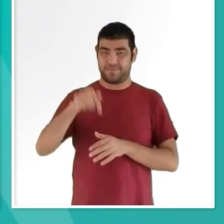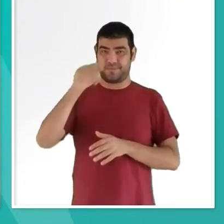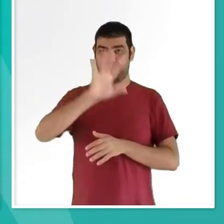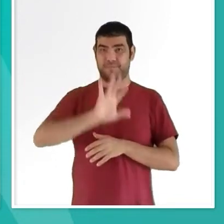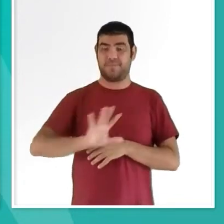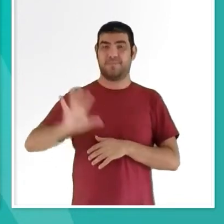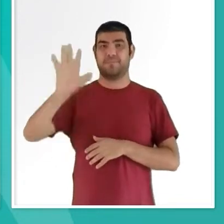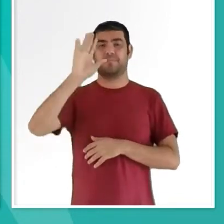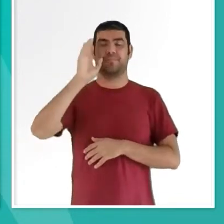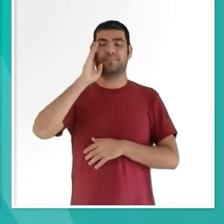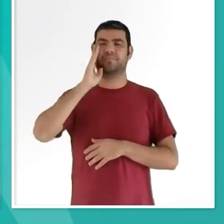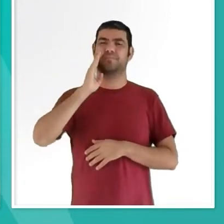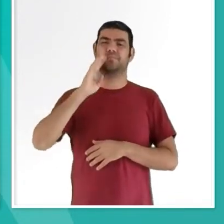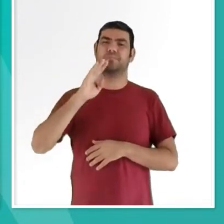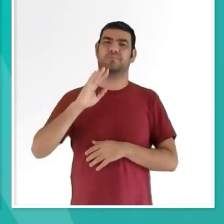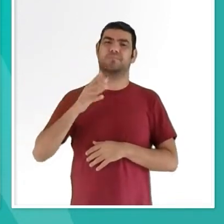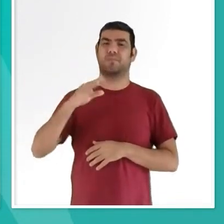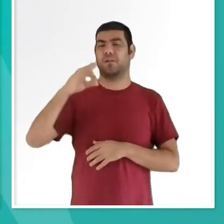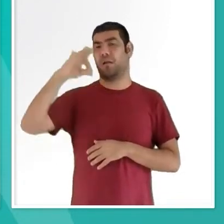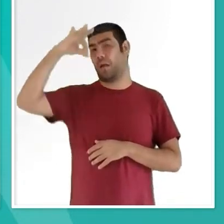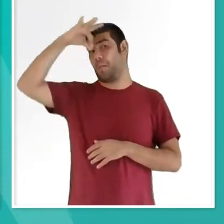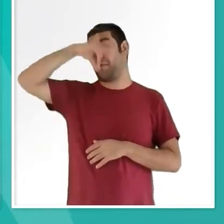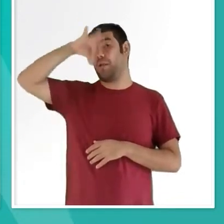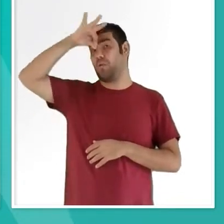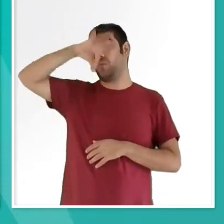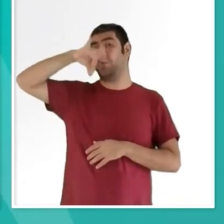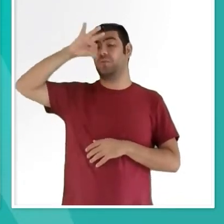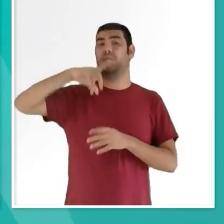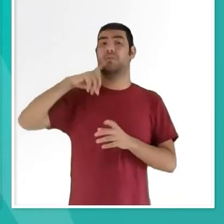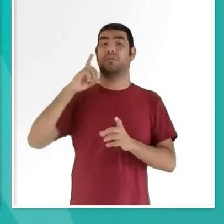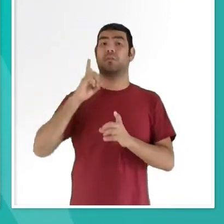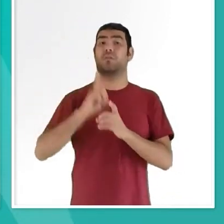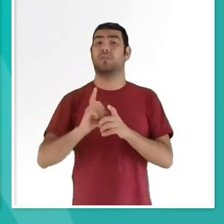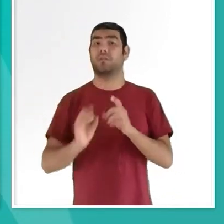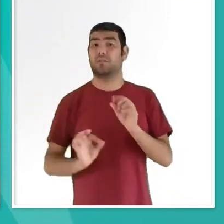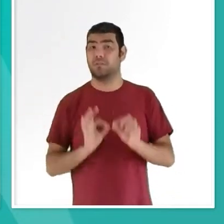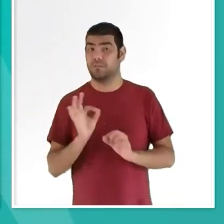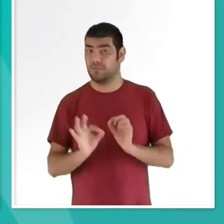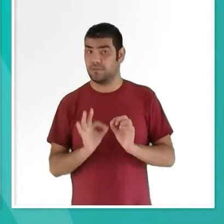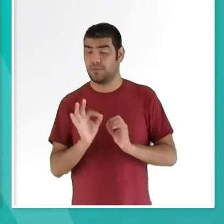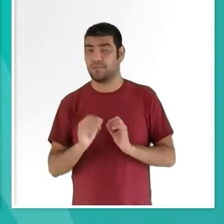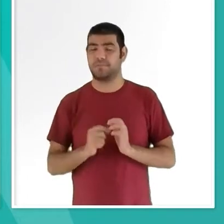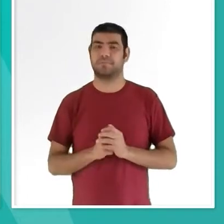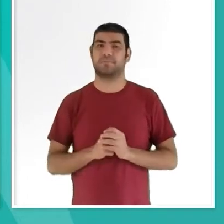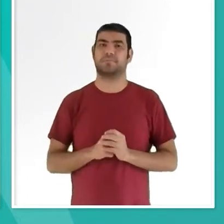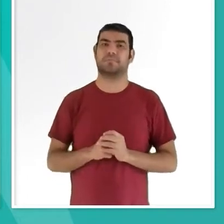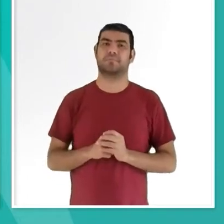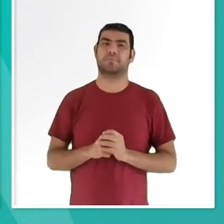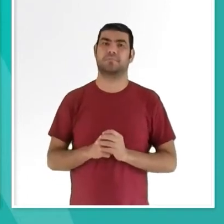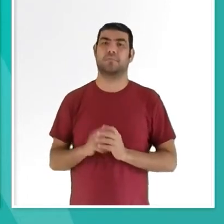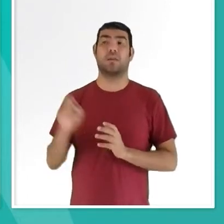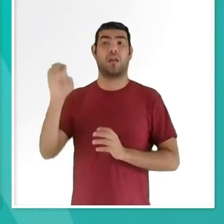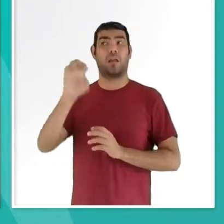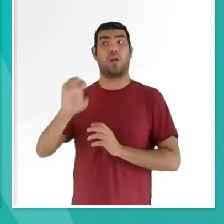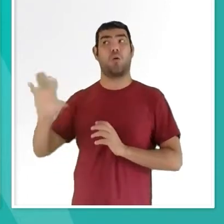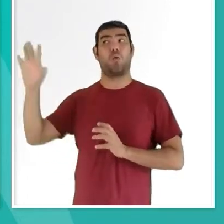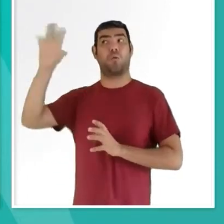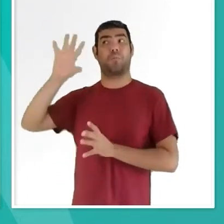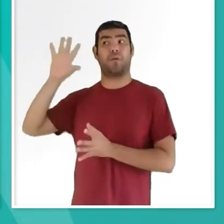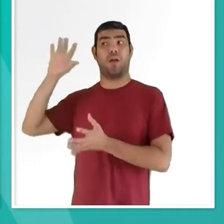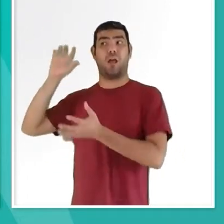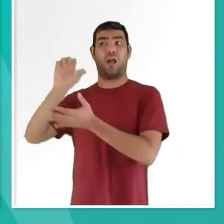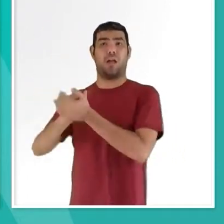do Peru, foi encontrado, inclusive registrado pelos europeus, né, os espanhóis, quando